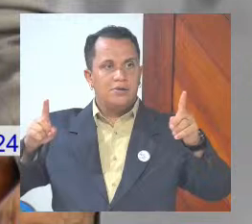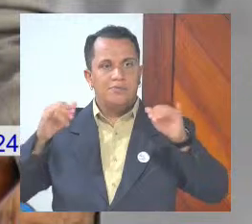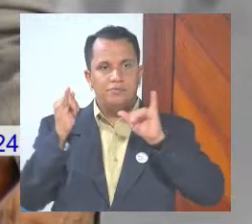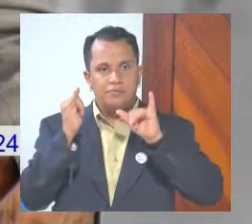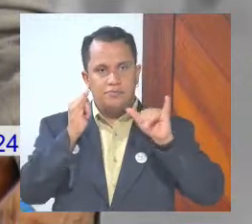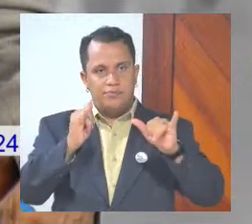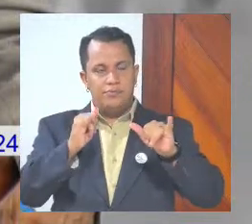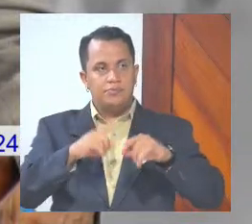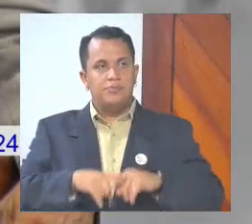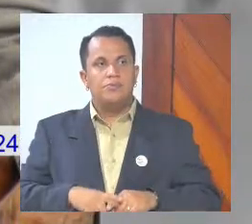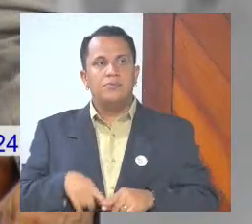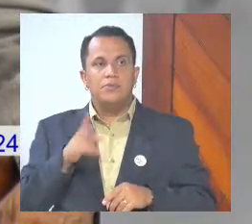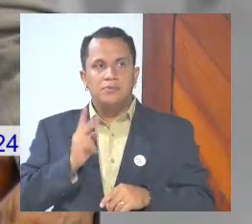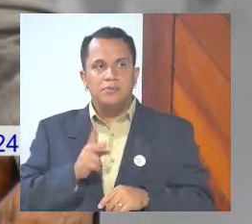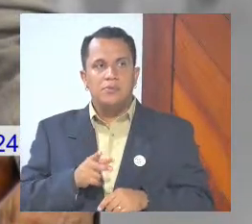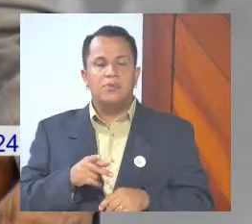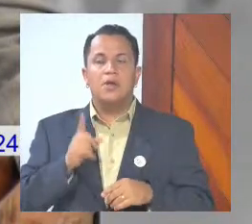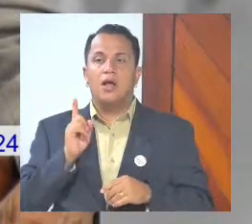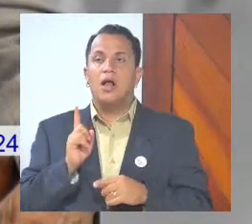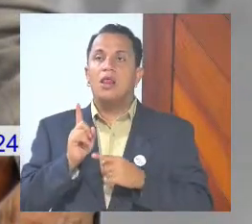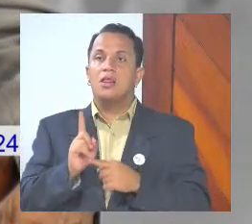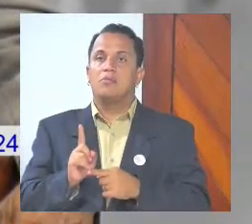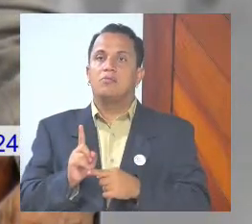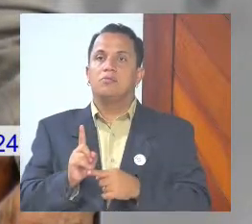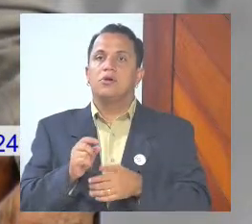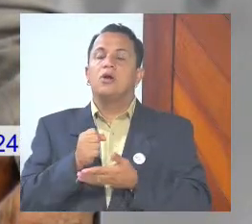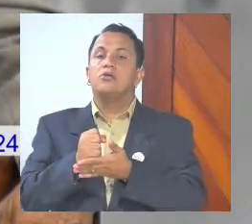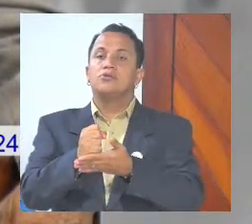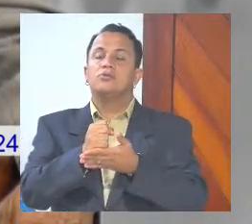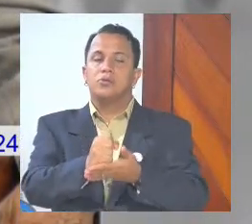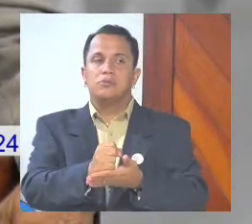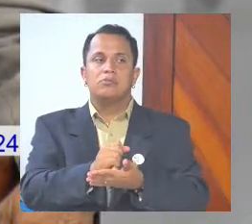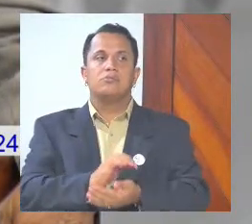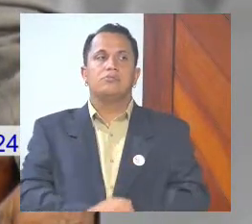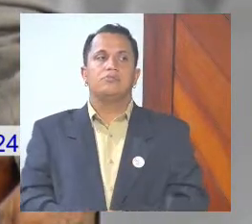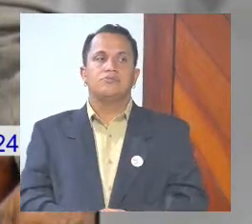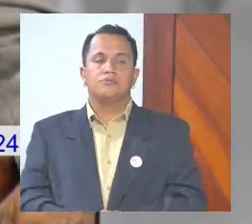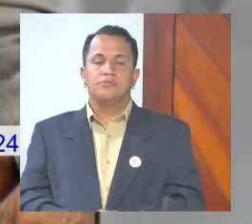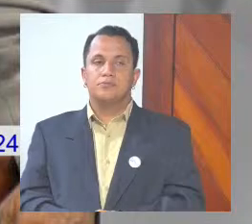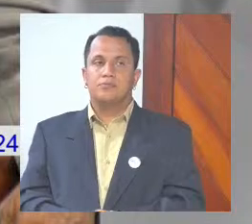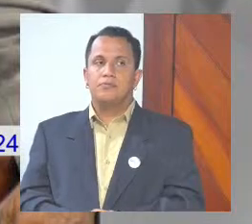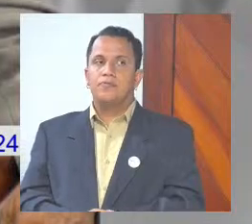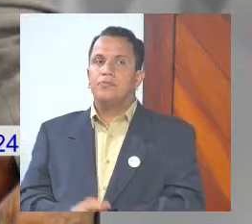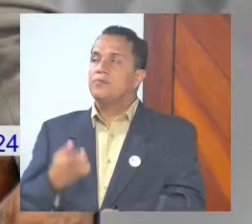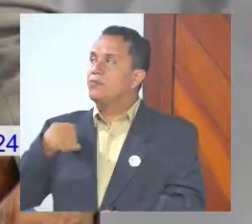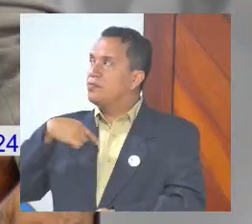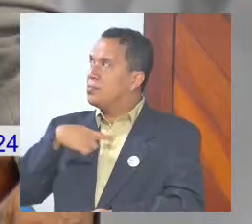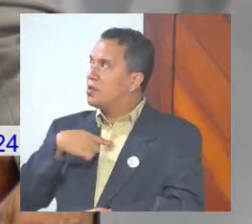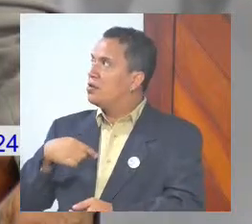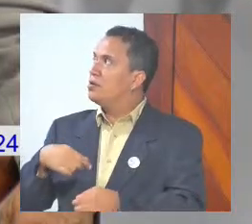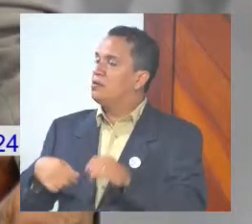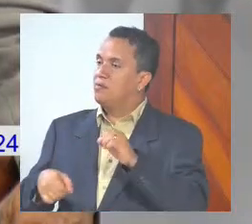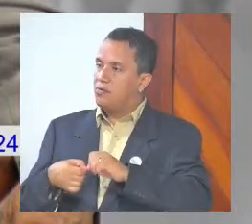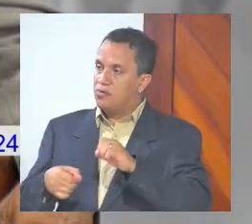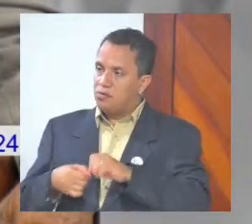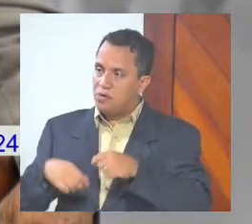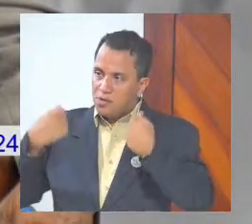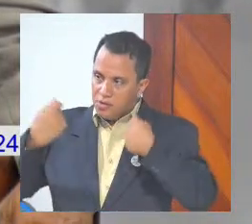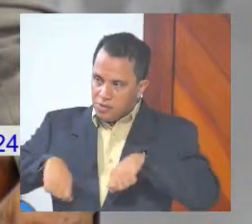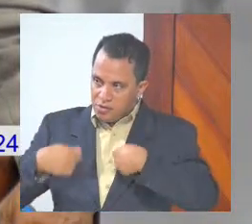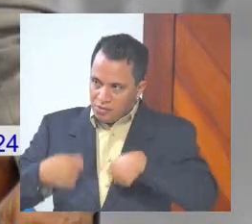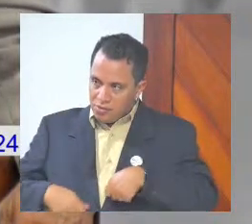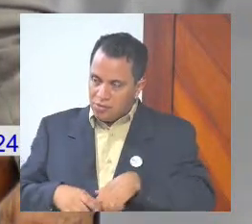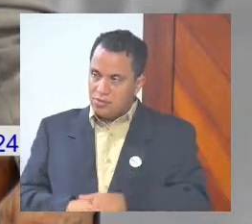para vocês que eu estou sempre me colocando à disposição de vocês, entendeu? Para a gente fazer o que for preciso,